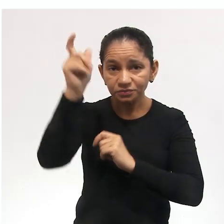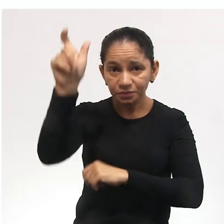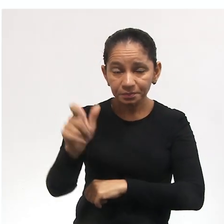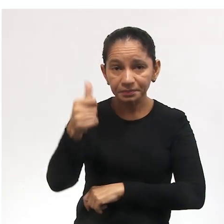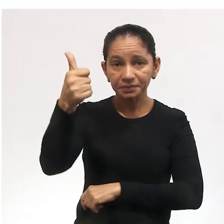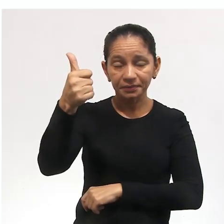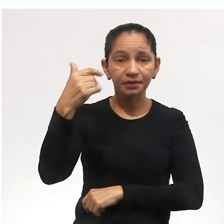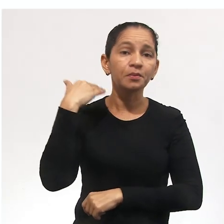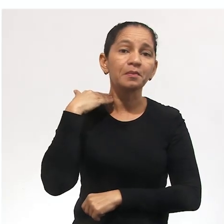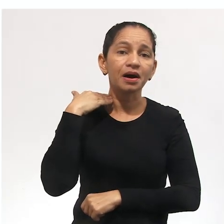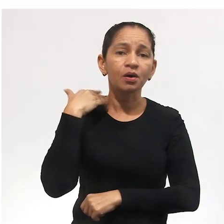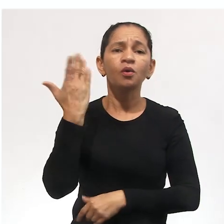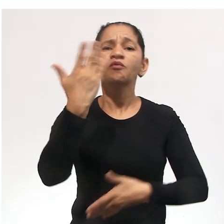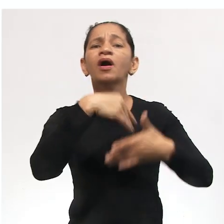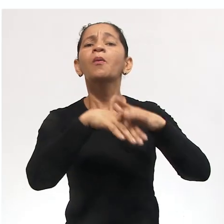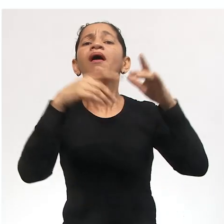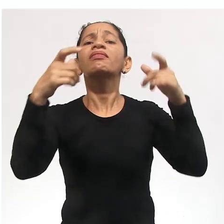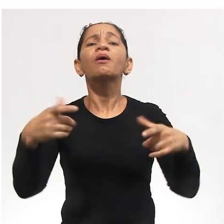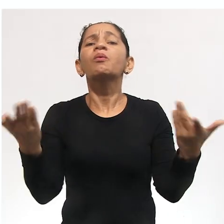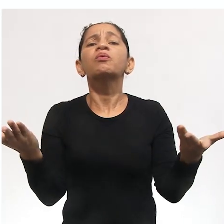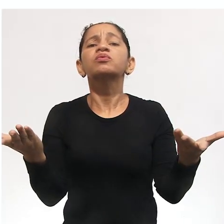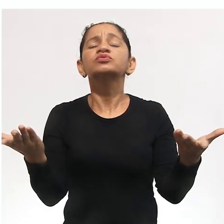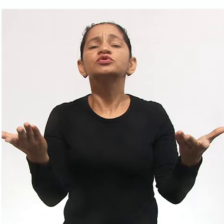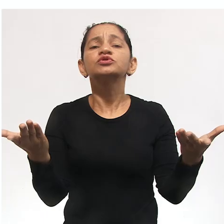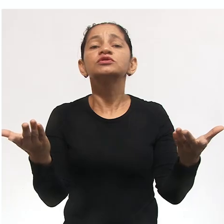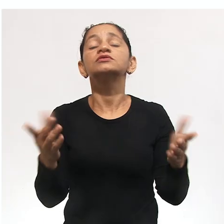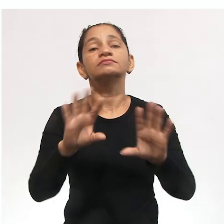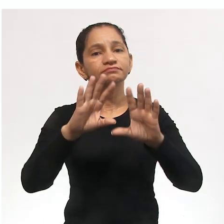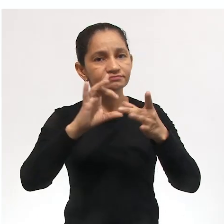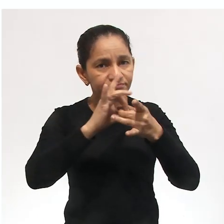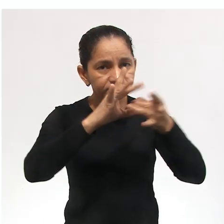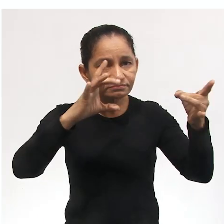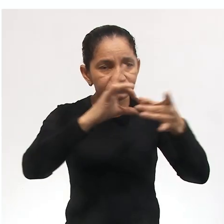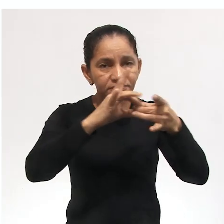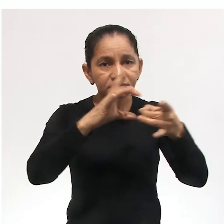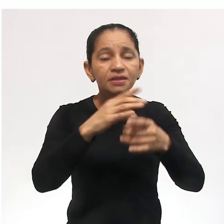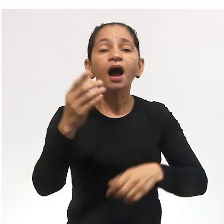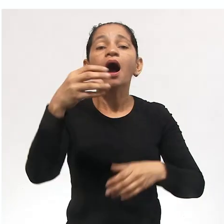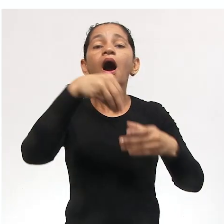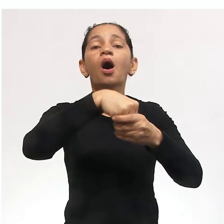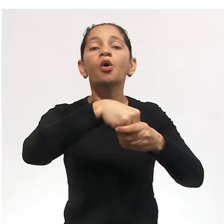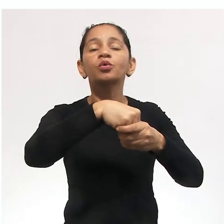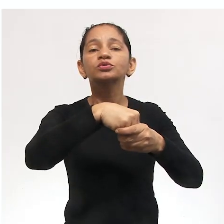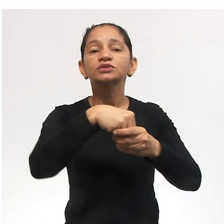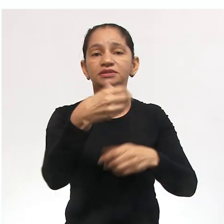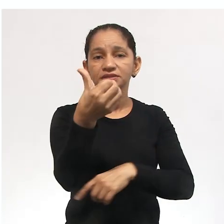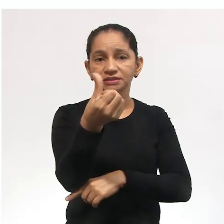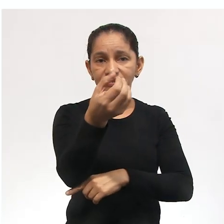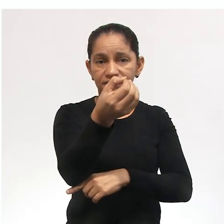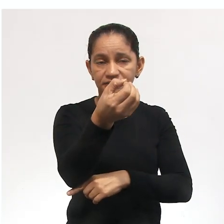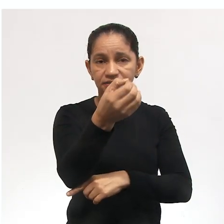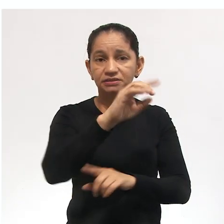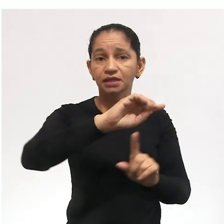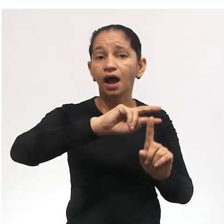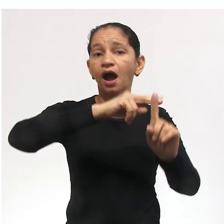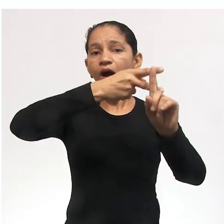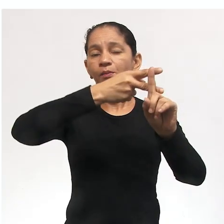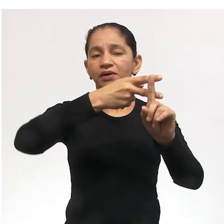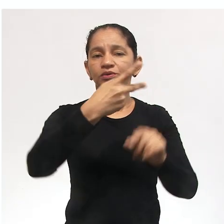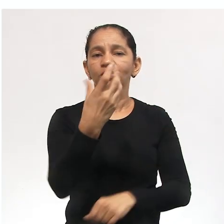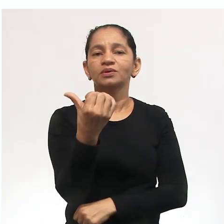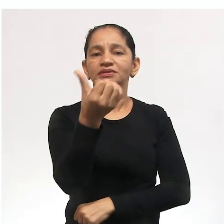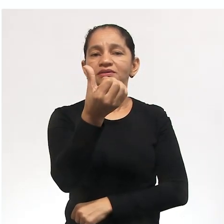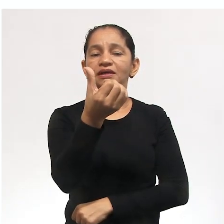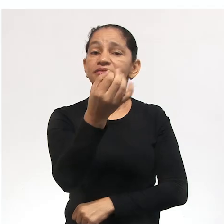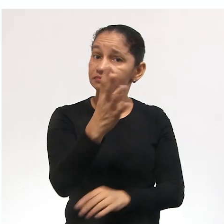para disponibilidades, aqui, ó, disponibilidades, ó, de 60 aumentou o saldo em 20 mil, foi para 80. E no nosso